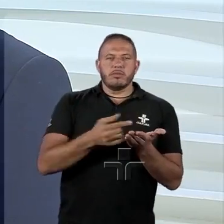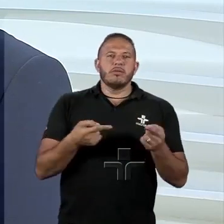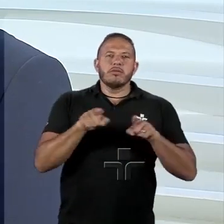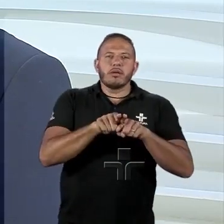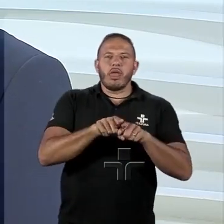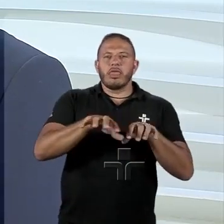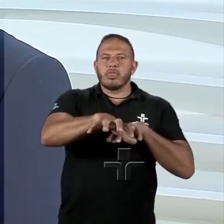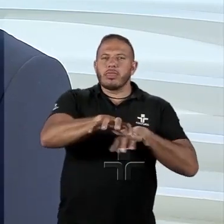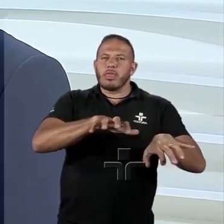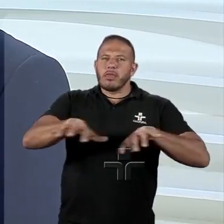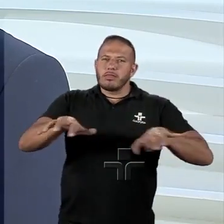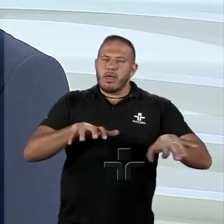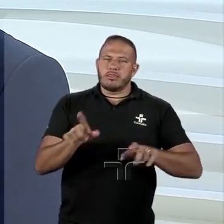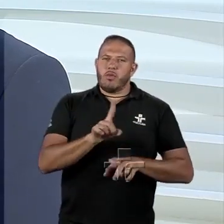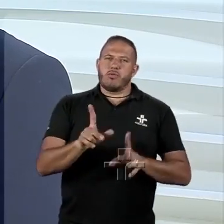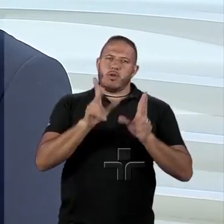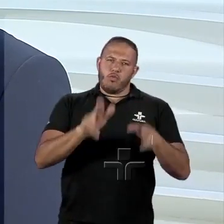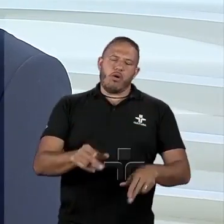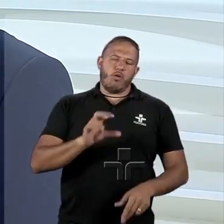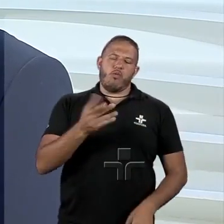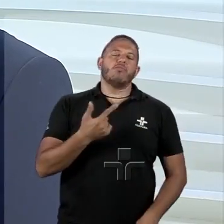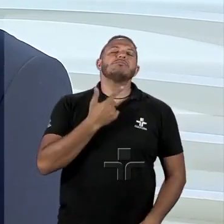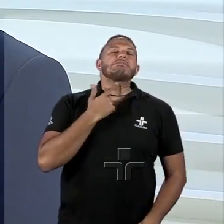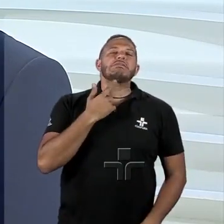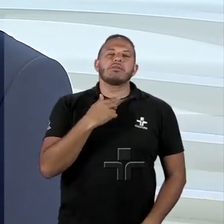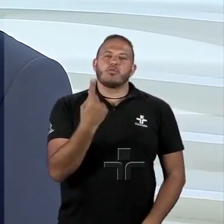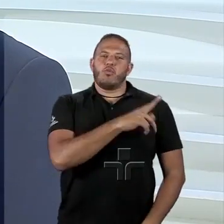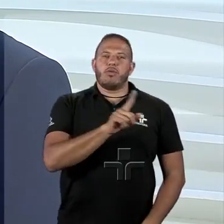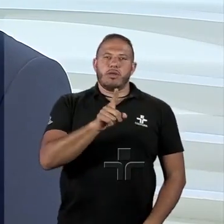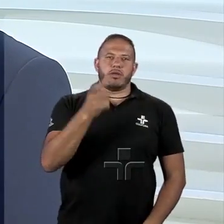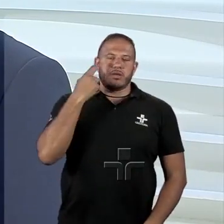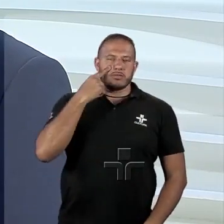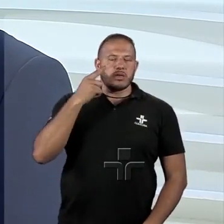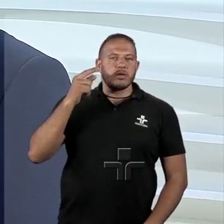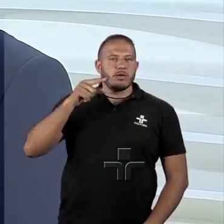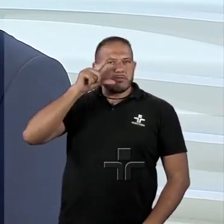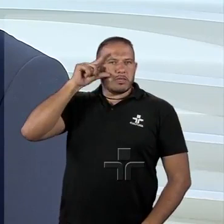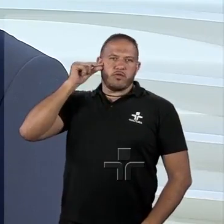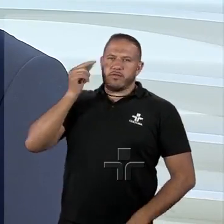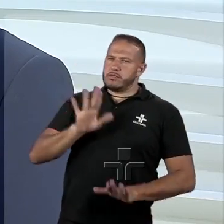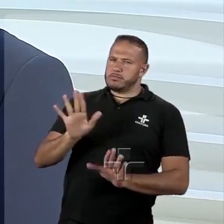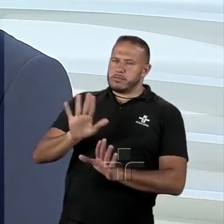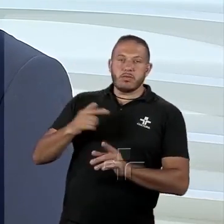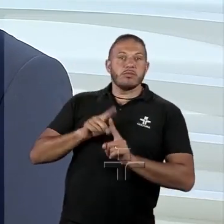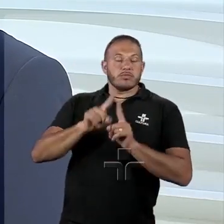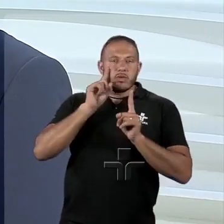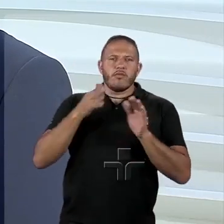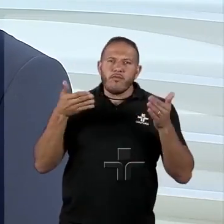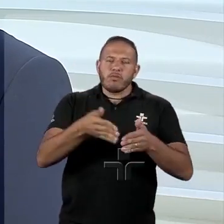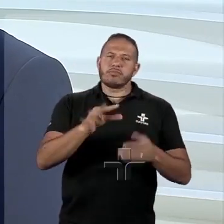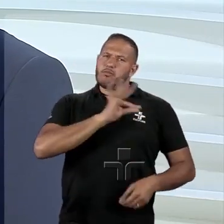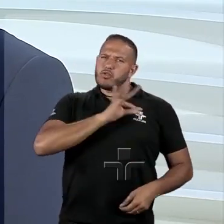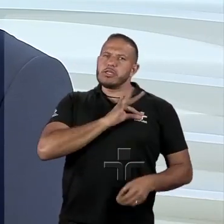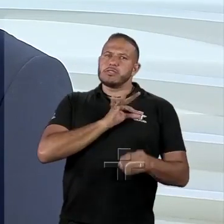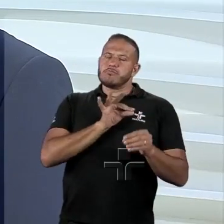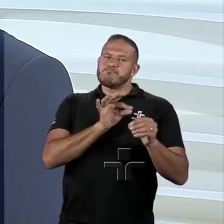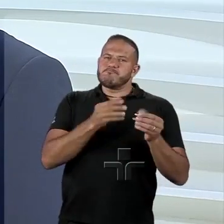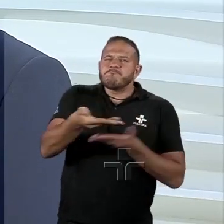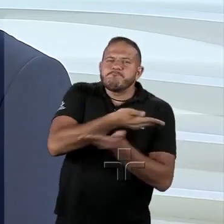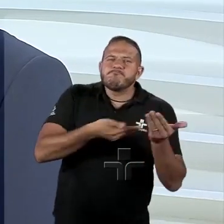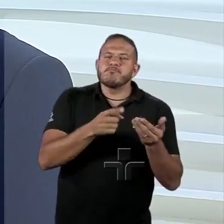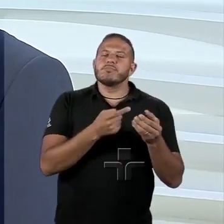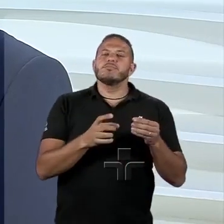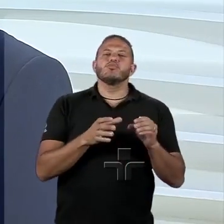como desejava fazer ou deseja fazer o governador interino Márcio França. Vamos ter a polícia integrada na Secretaria de Segurança e